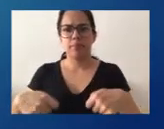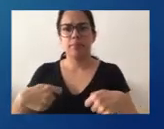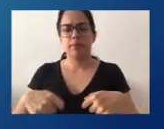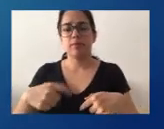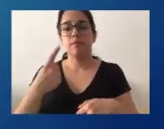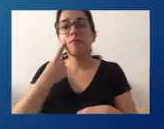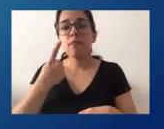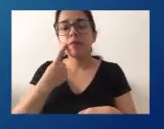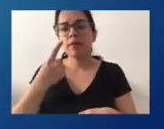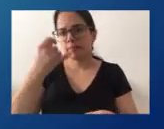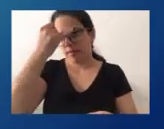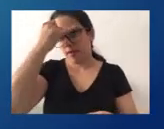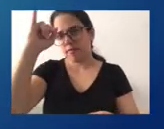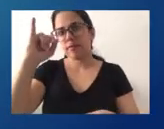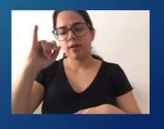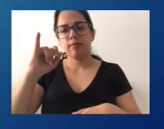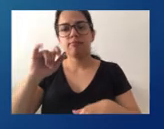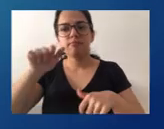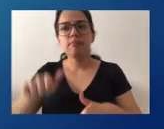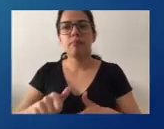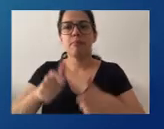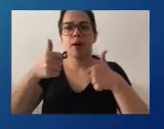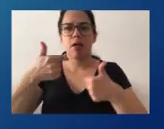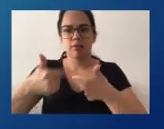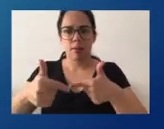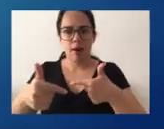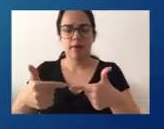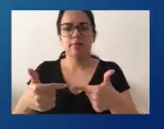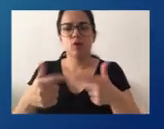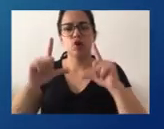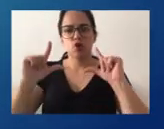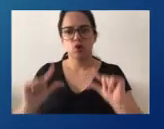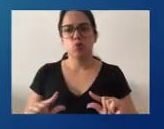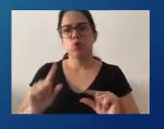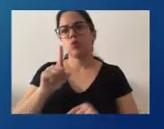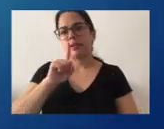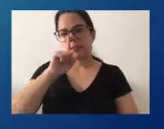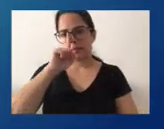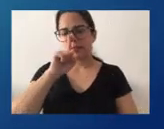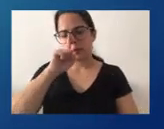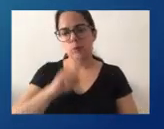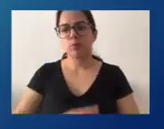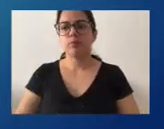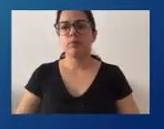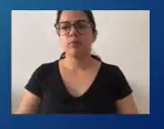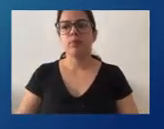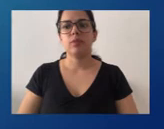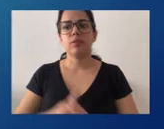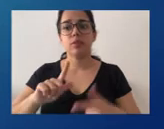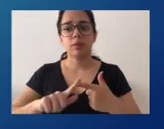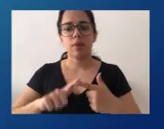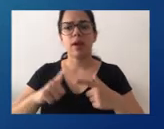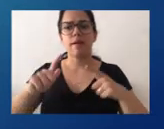verificar o que pode haver na melhoria desses métodos de trabalho para diminuir aí esses riscos, né? E locais onde fica